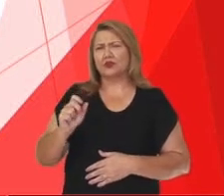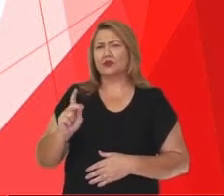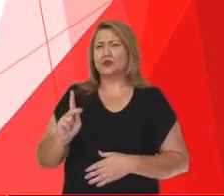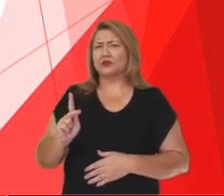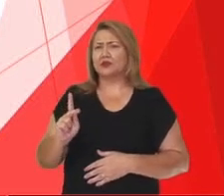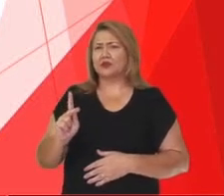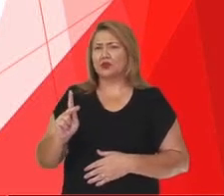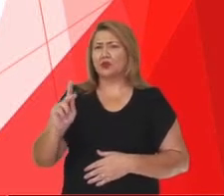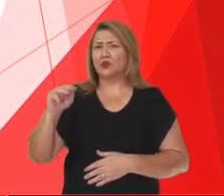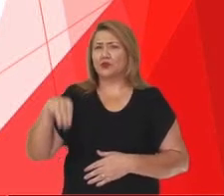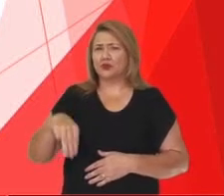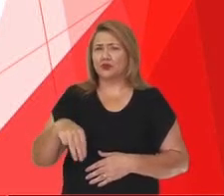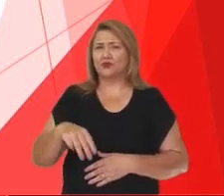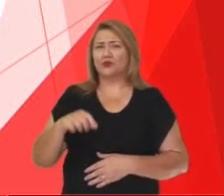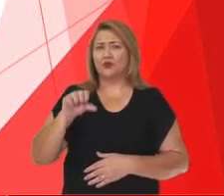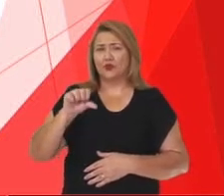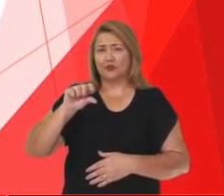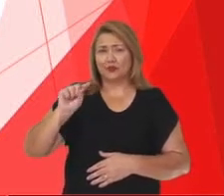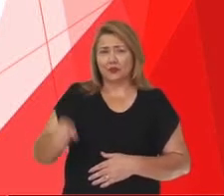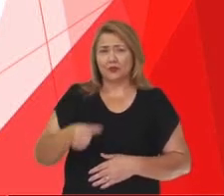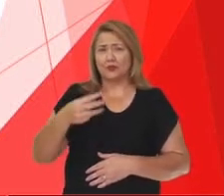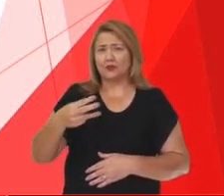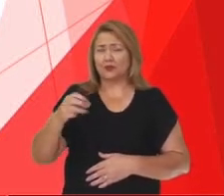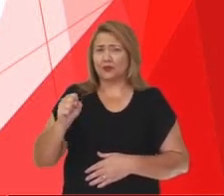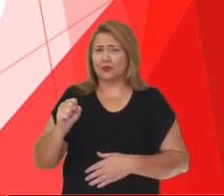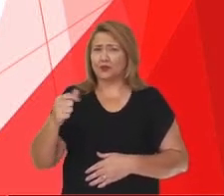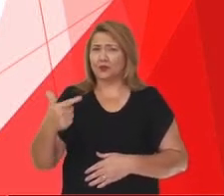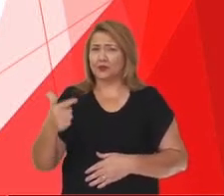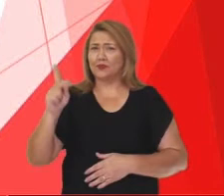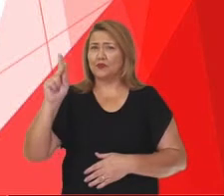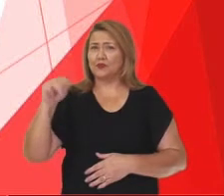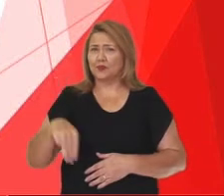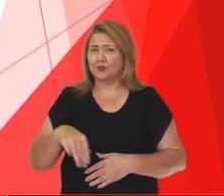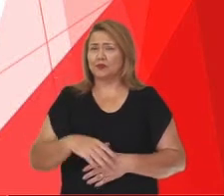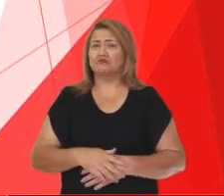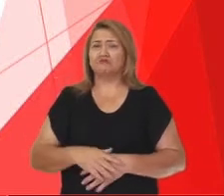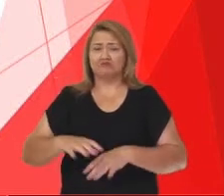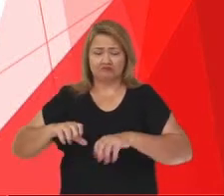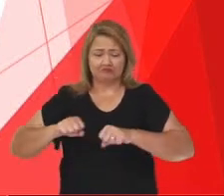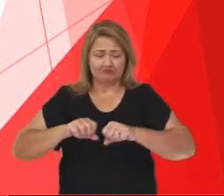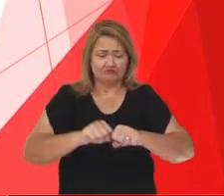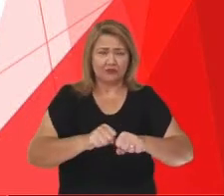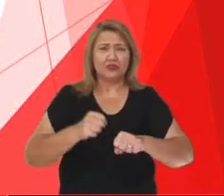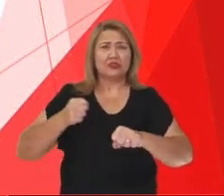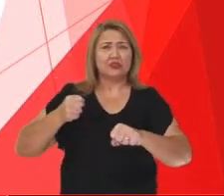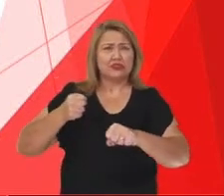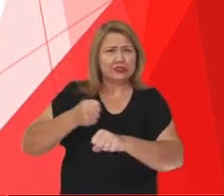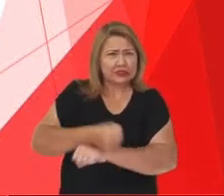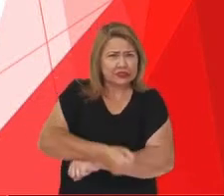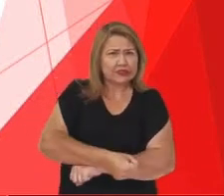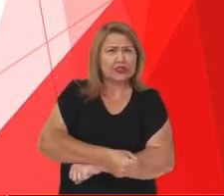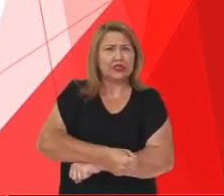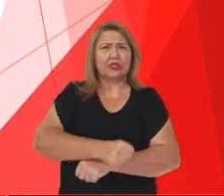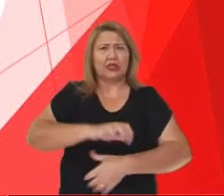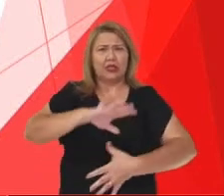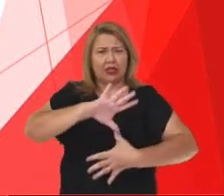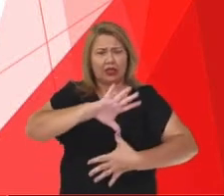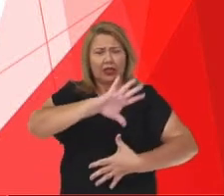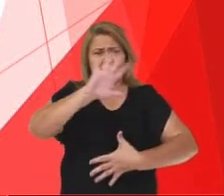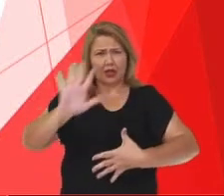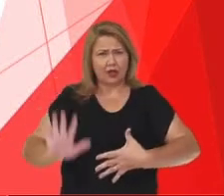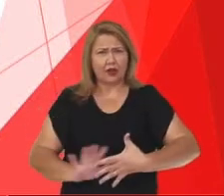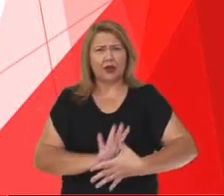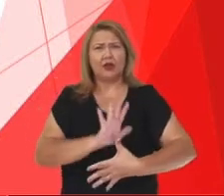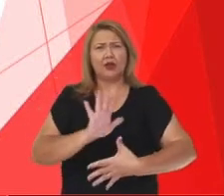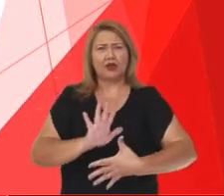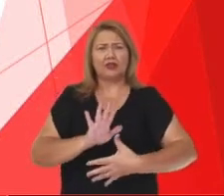9.382 quilômetros. No entanto, a colonização e a escravidão, a colonização do povo americano e a